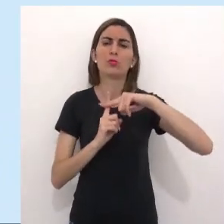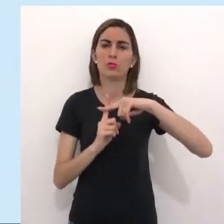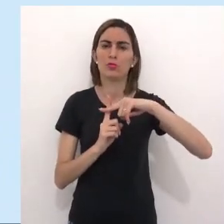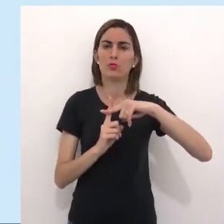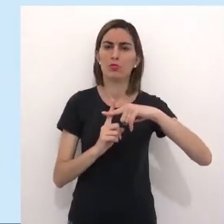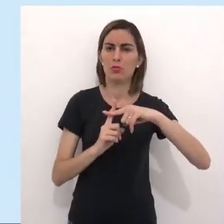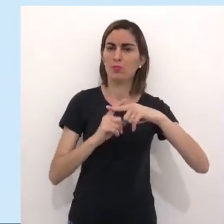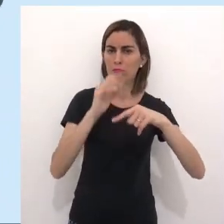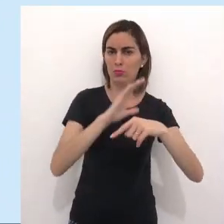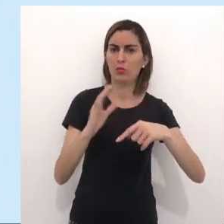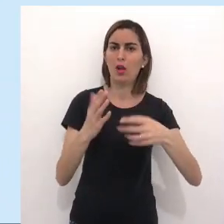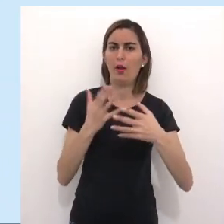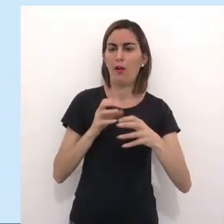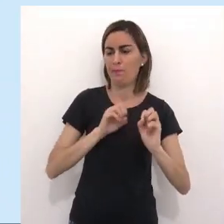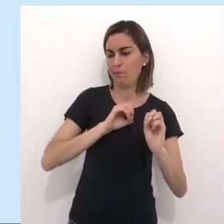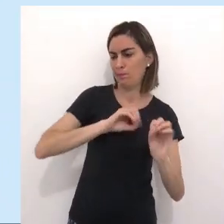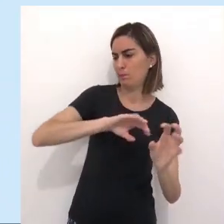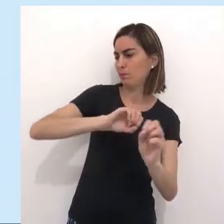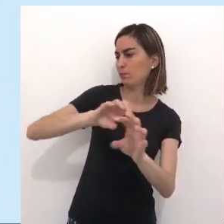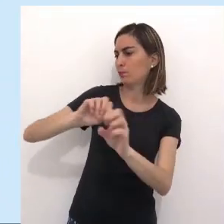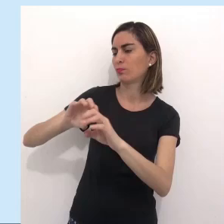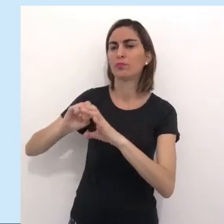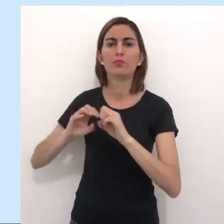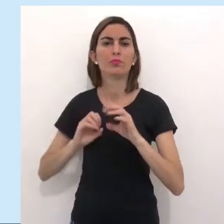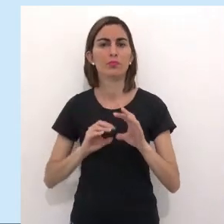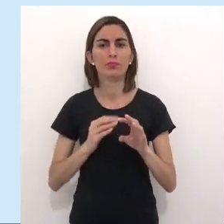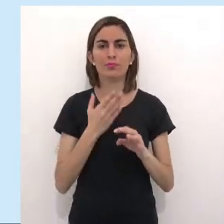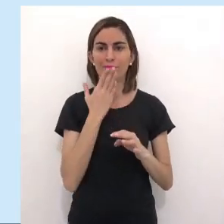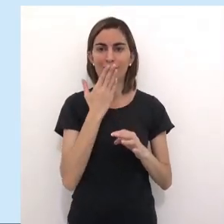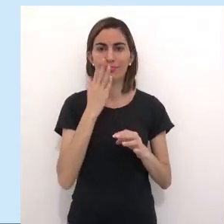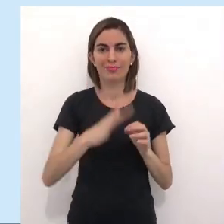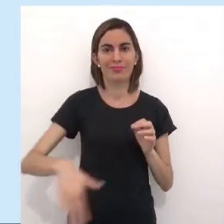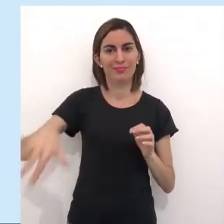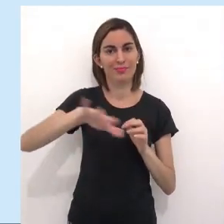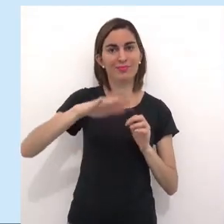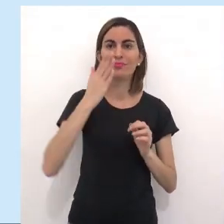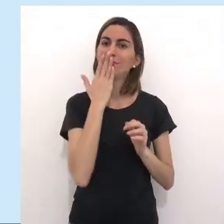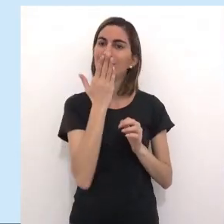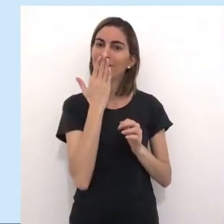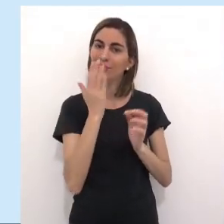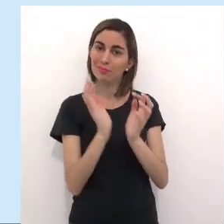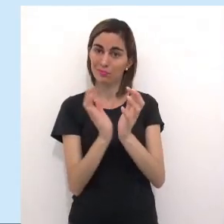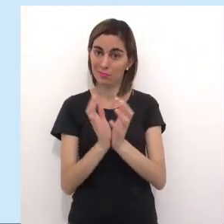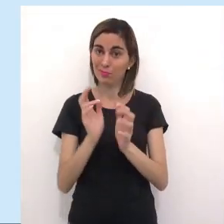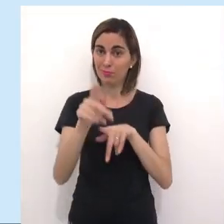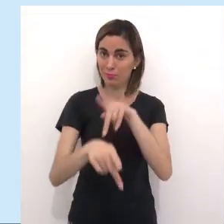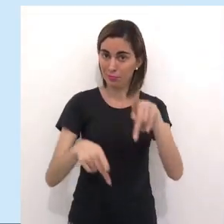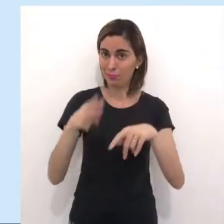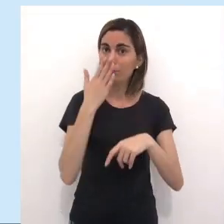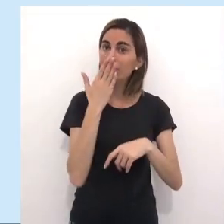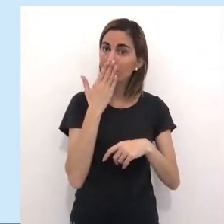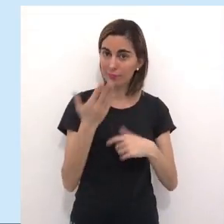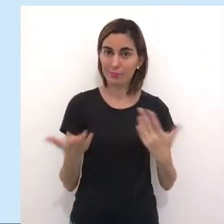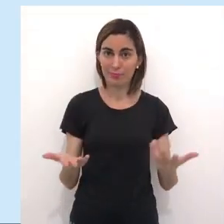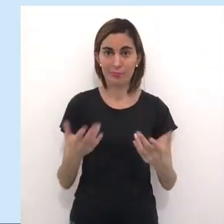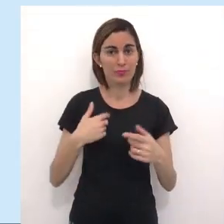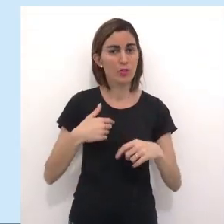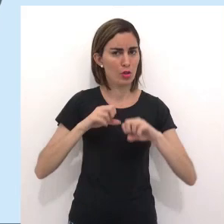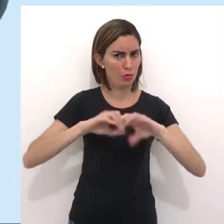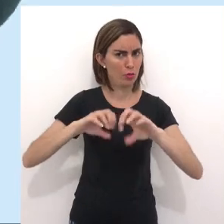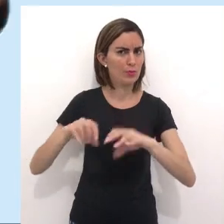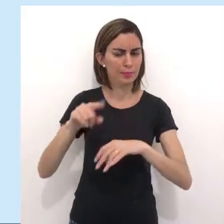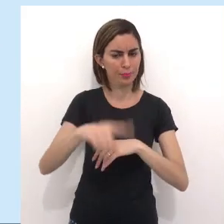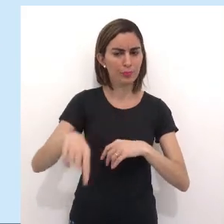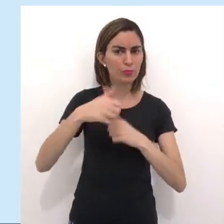da realidade, de catequizar, os nativos. Ou seja, fazer com que os